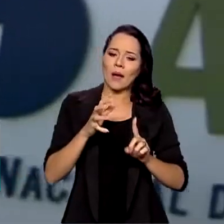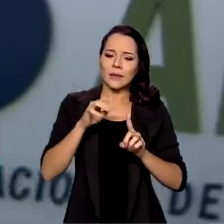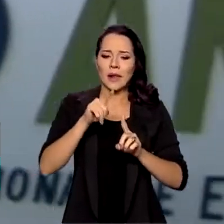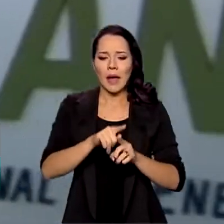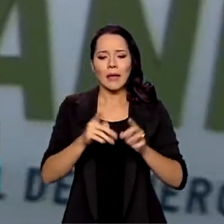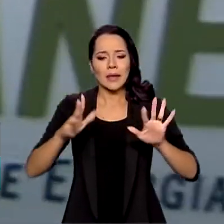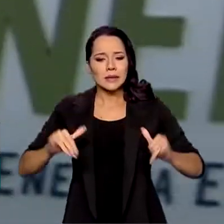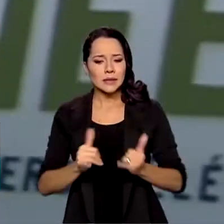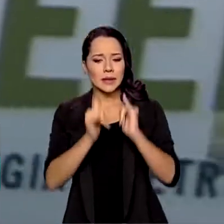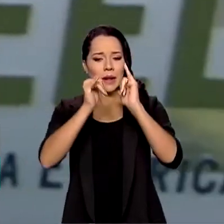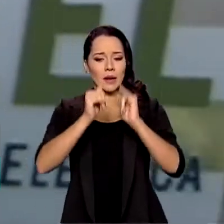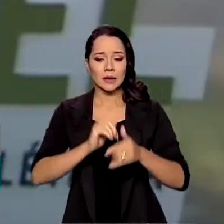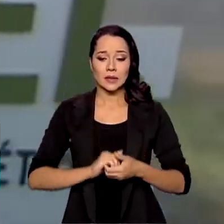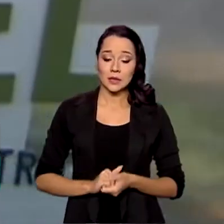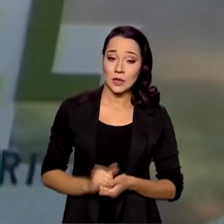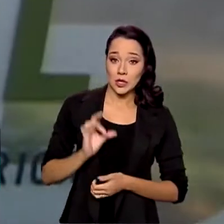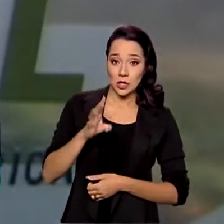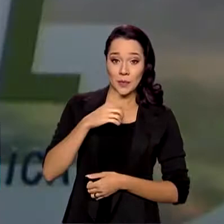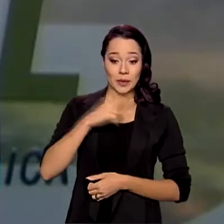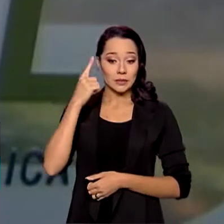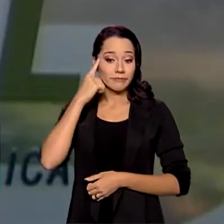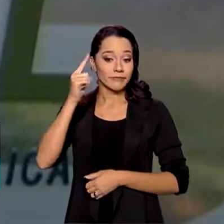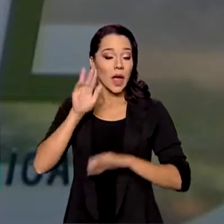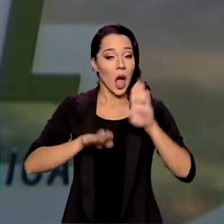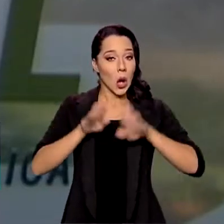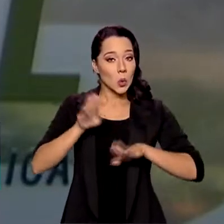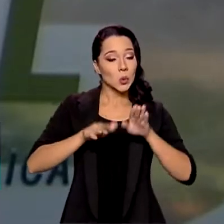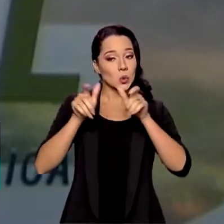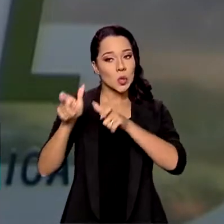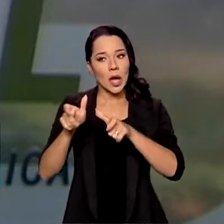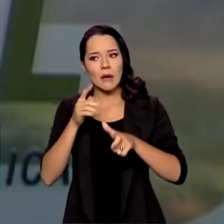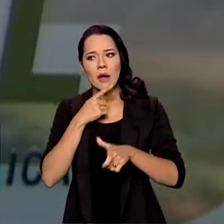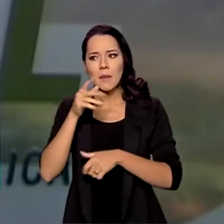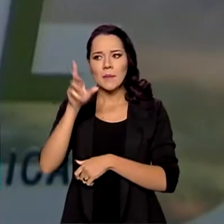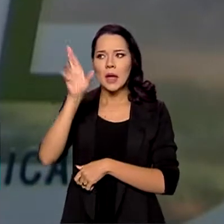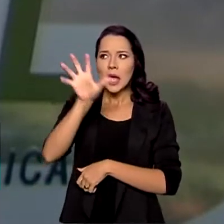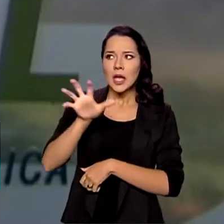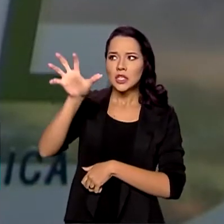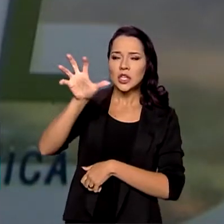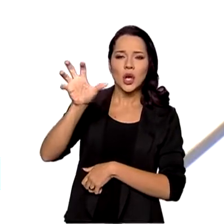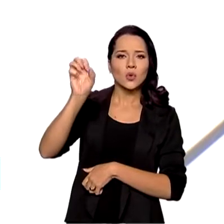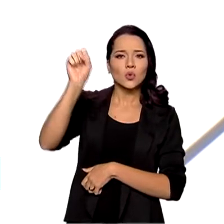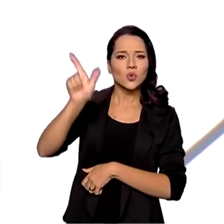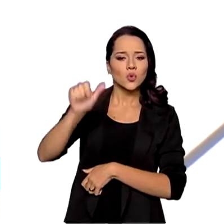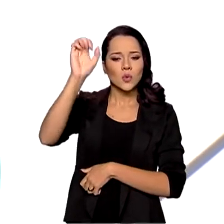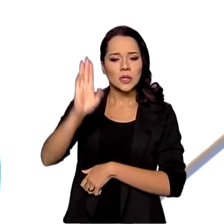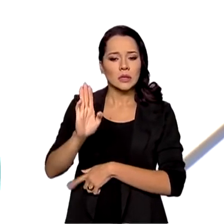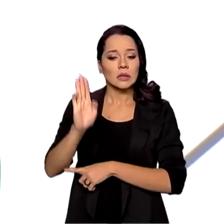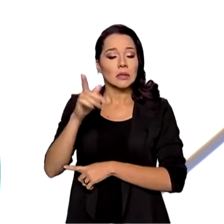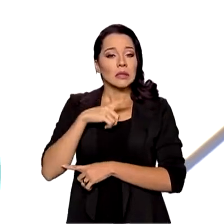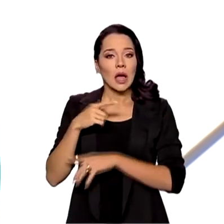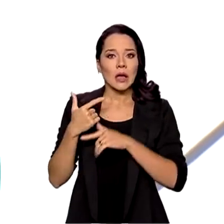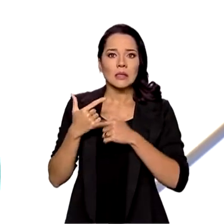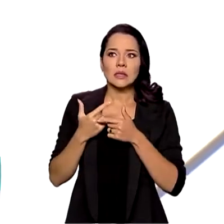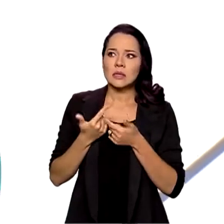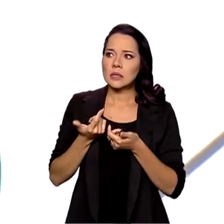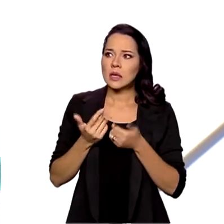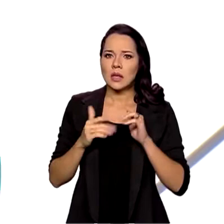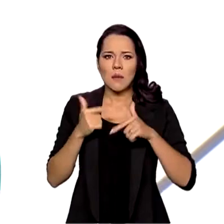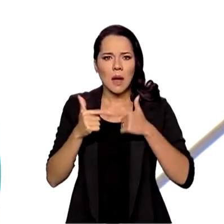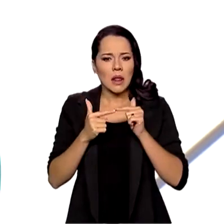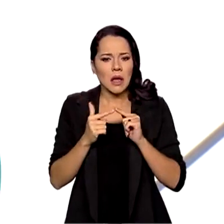nas hidrelétricas. Pois é, para se ter uma ideia, em algumas, como as que ficam ali na região do centro-sul do país, estão operando em condições